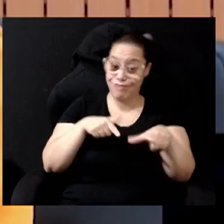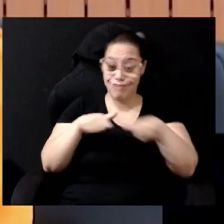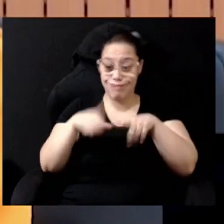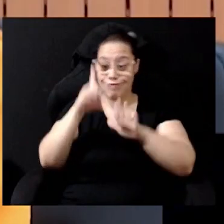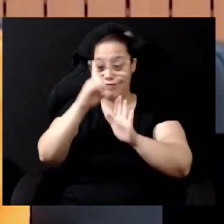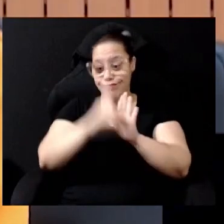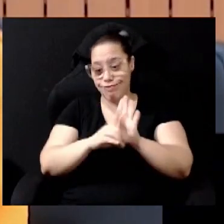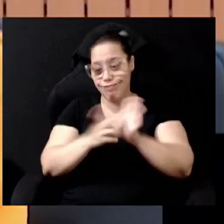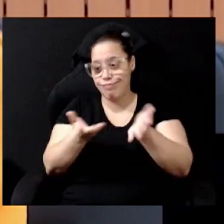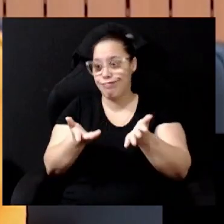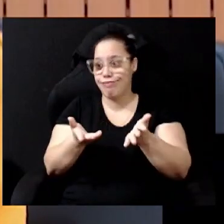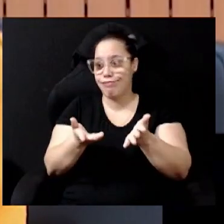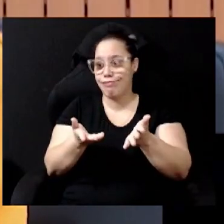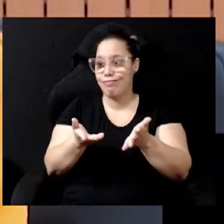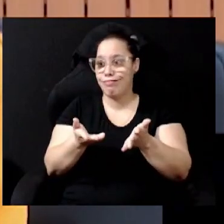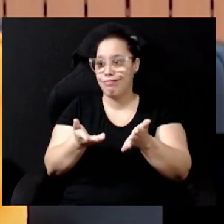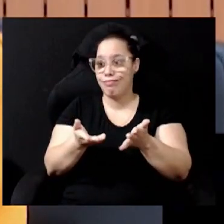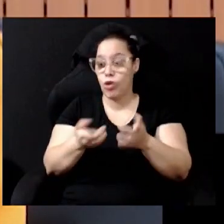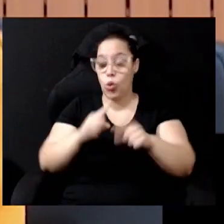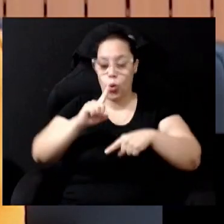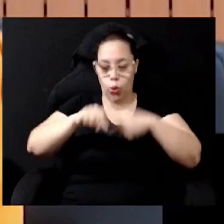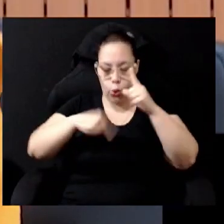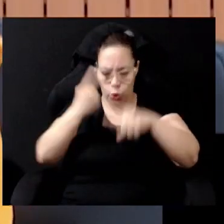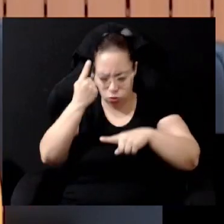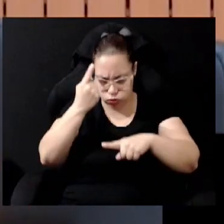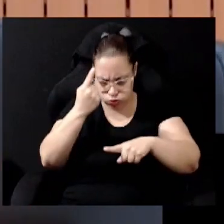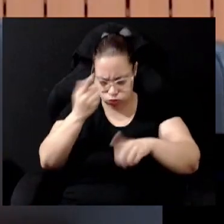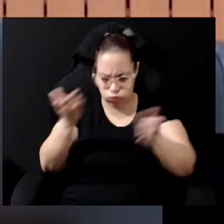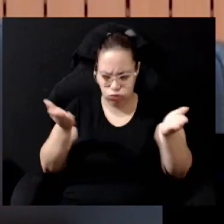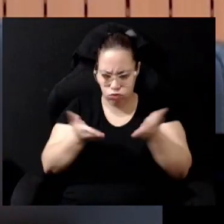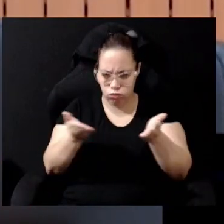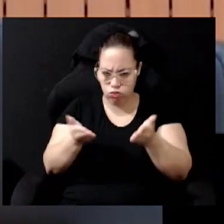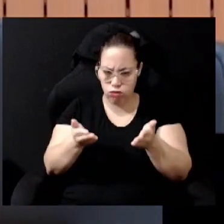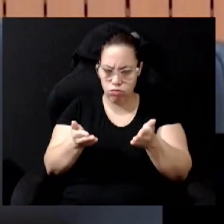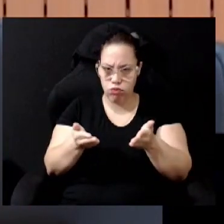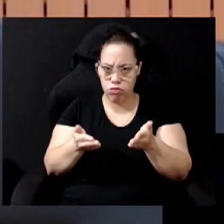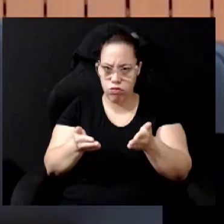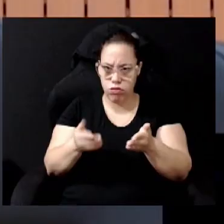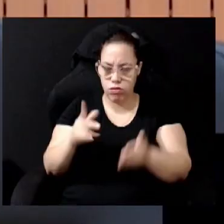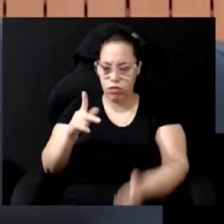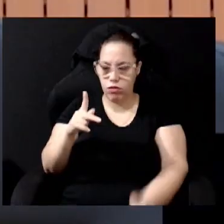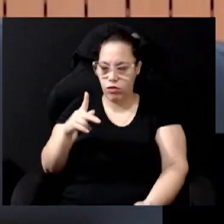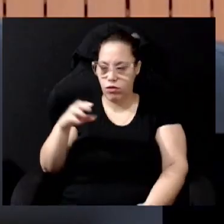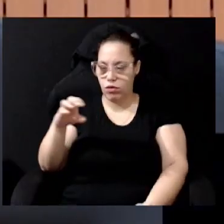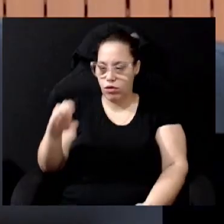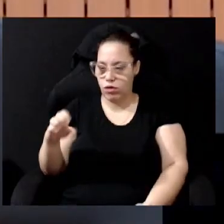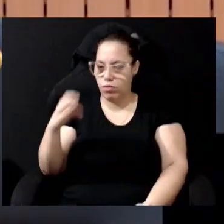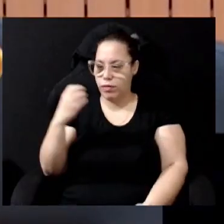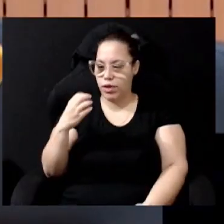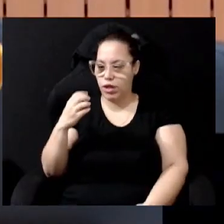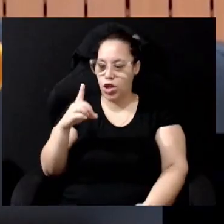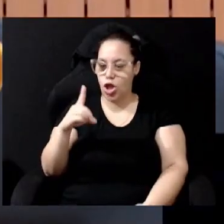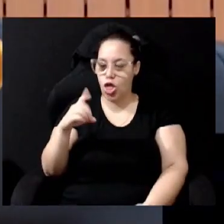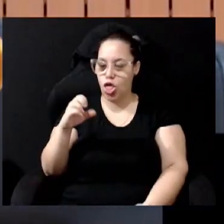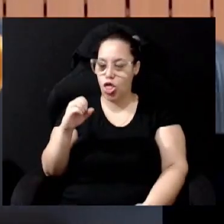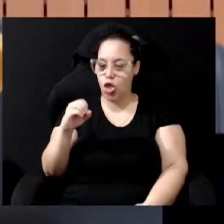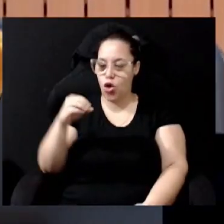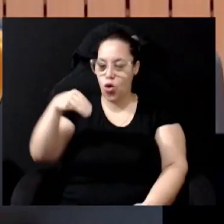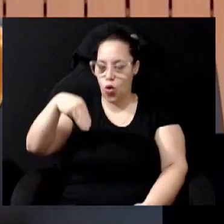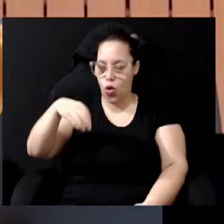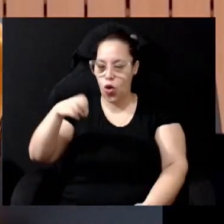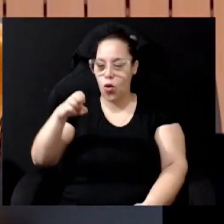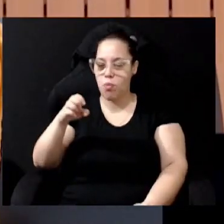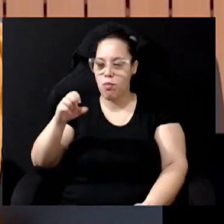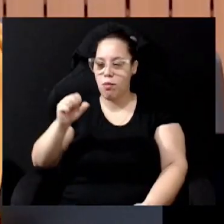maiores revoluções que a gente conseguiu fazer até hoje foi a PEC das domésticas, né, Regina, que possibilita